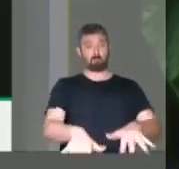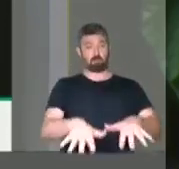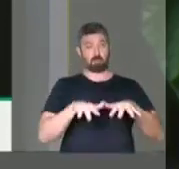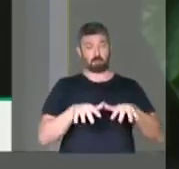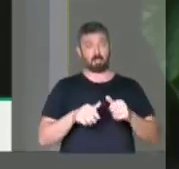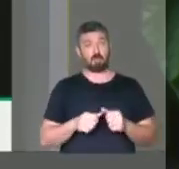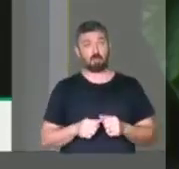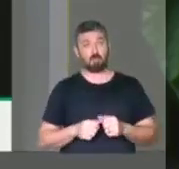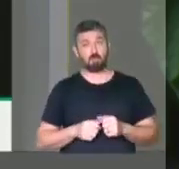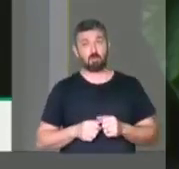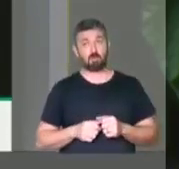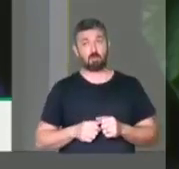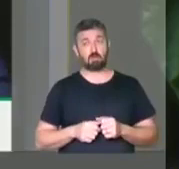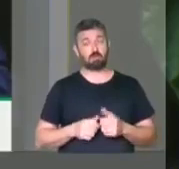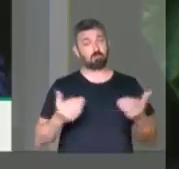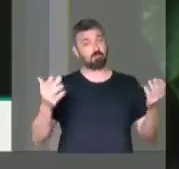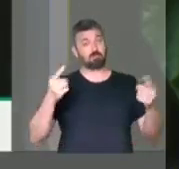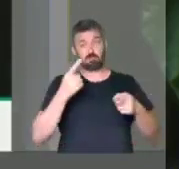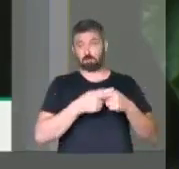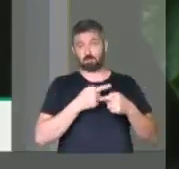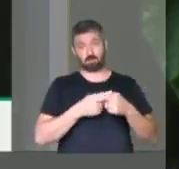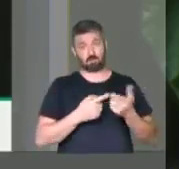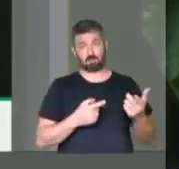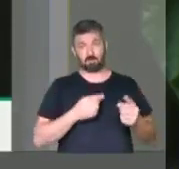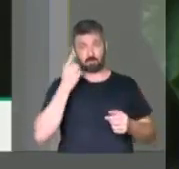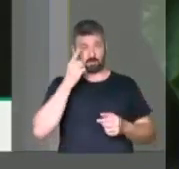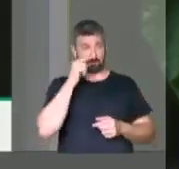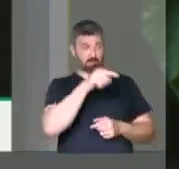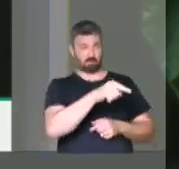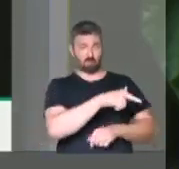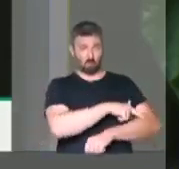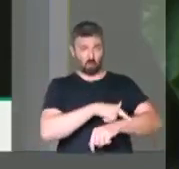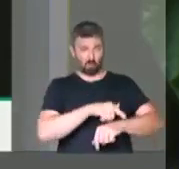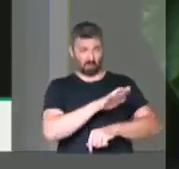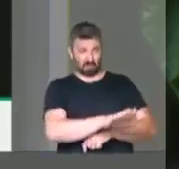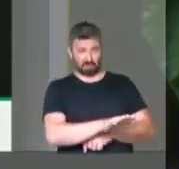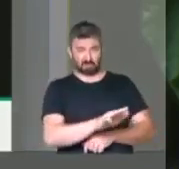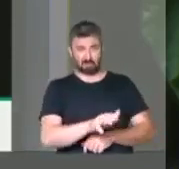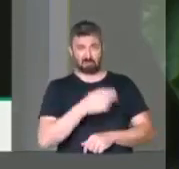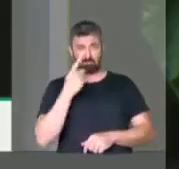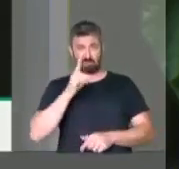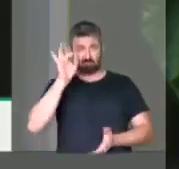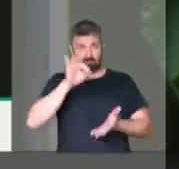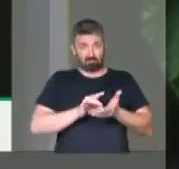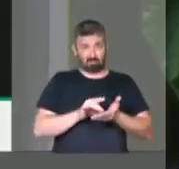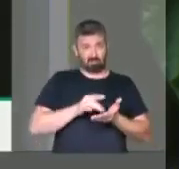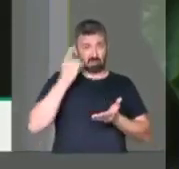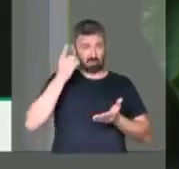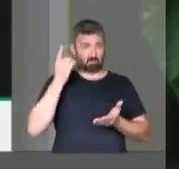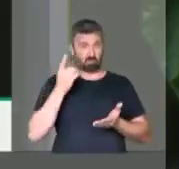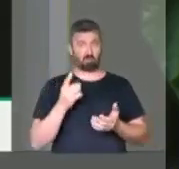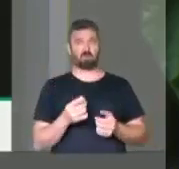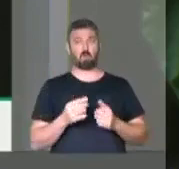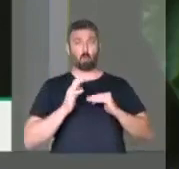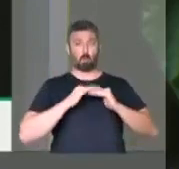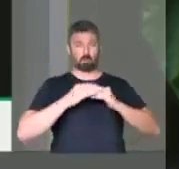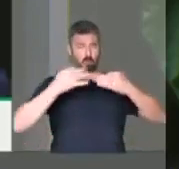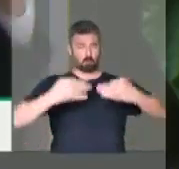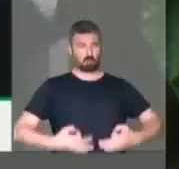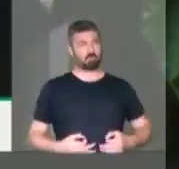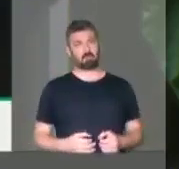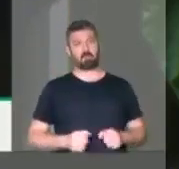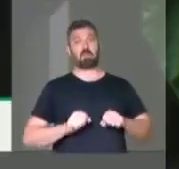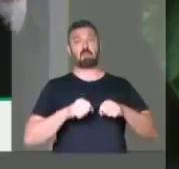casa, porque um deputado que se comporta assim não pode ser considerado um parlamentar com mínimo de